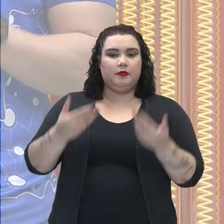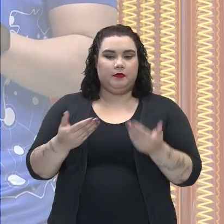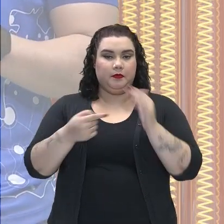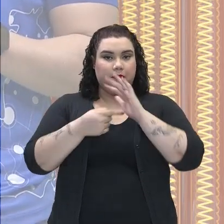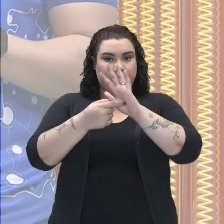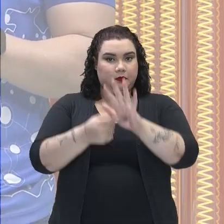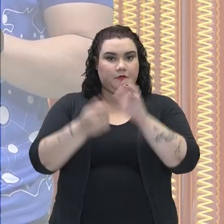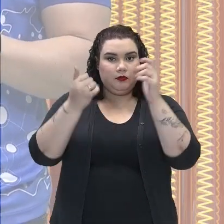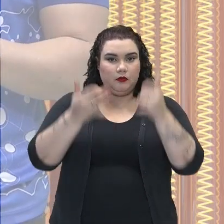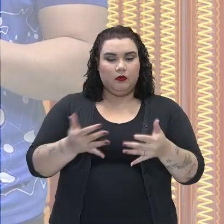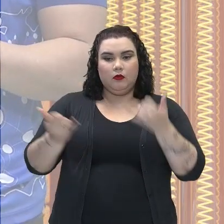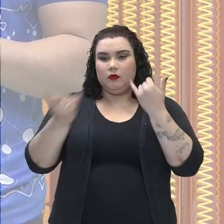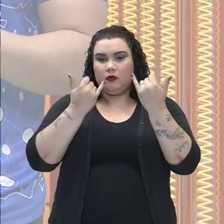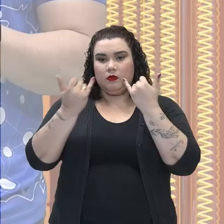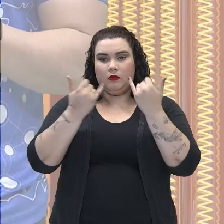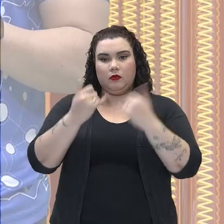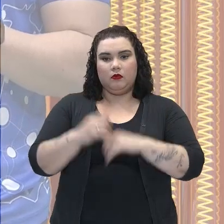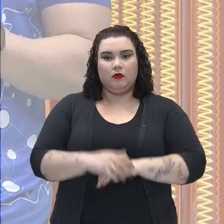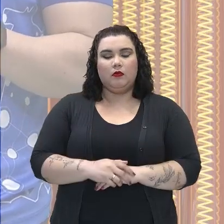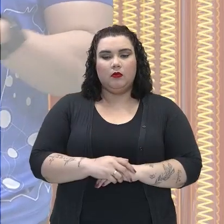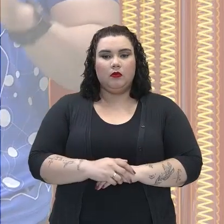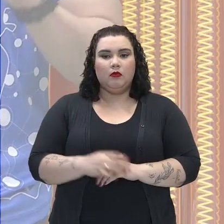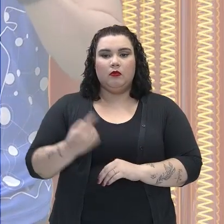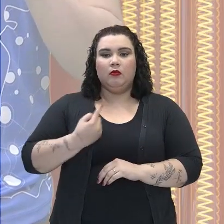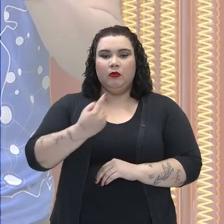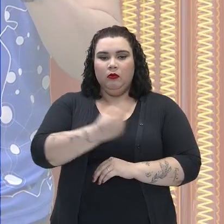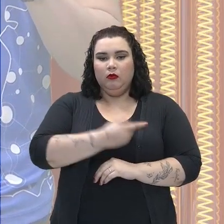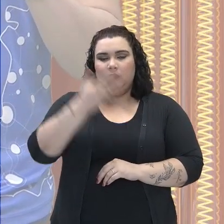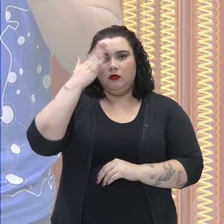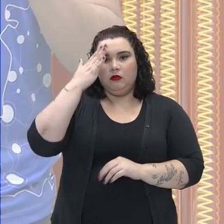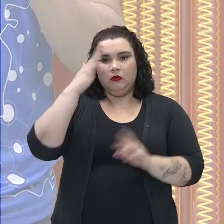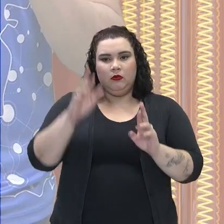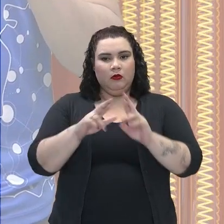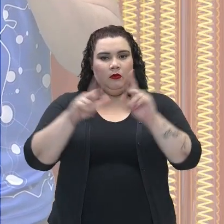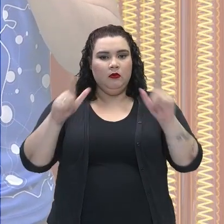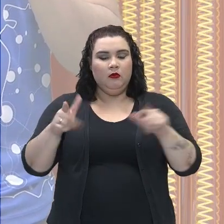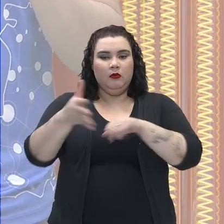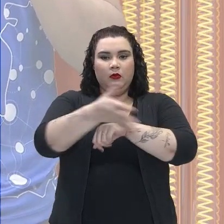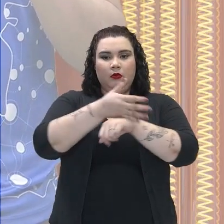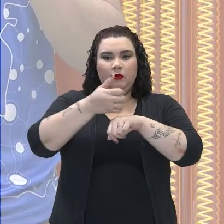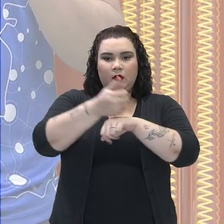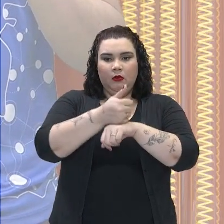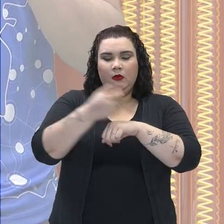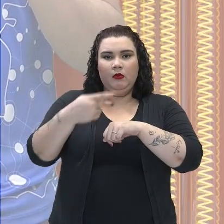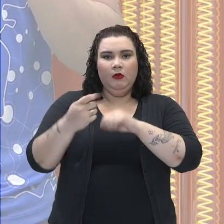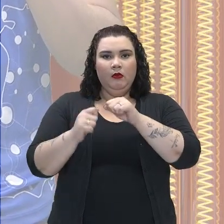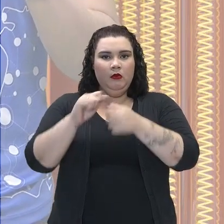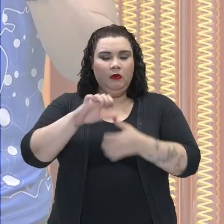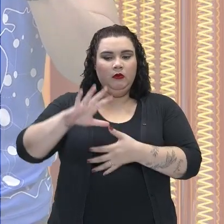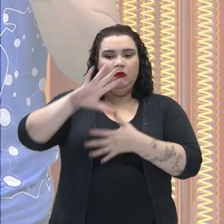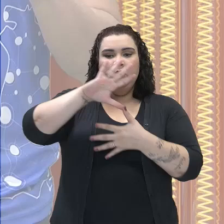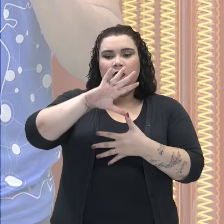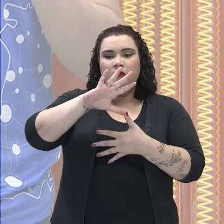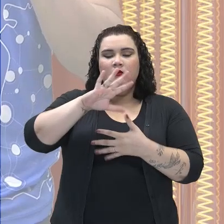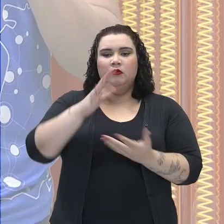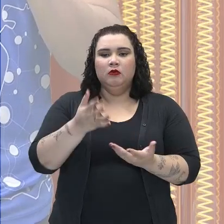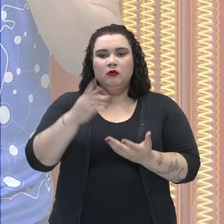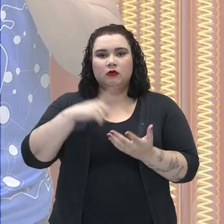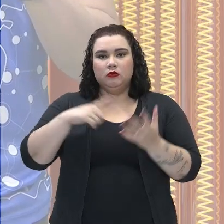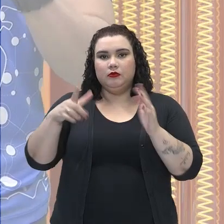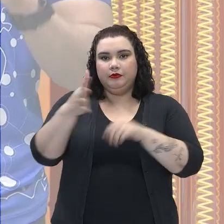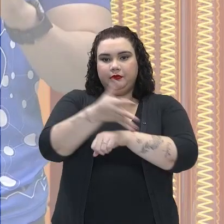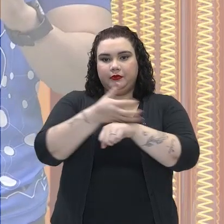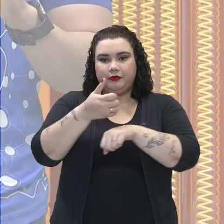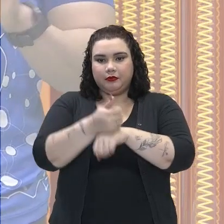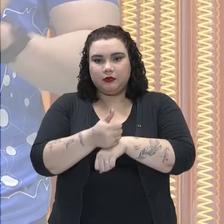vocês importante. A gente costuma diferenciar a colonização dentro do continente americano como sendo uma